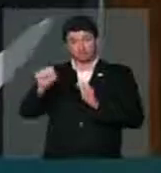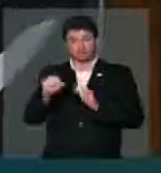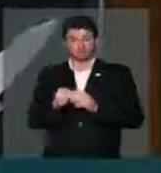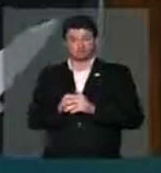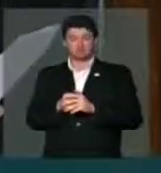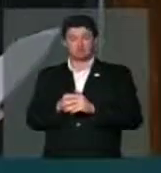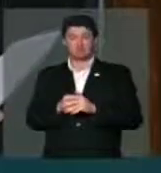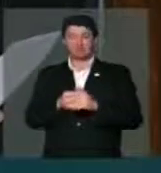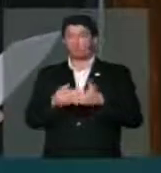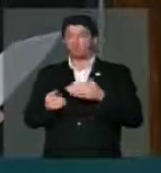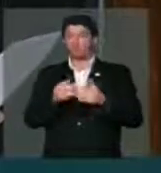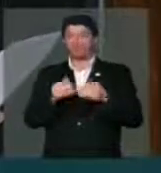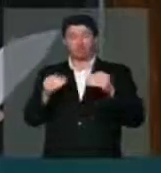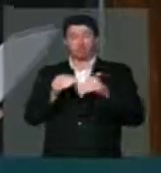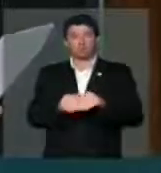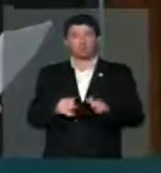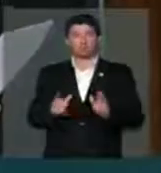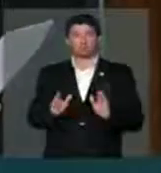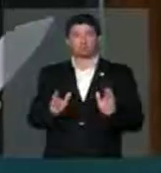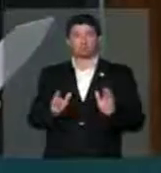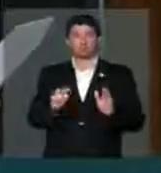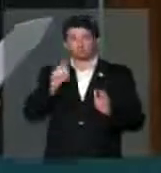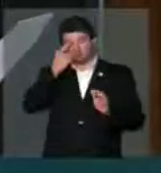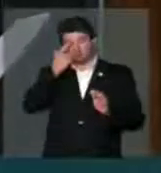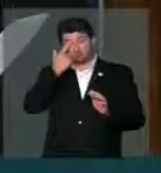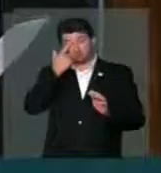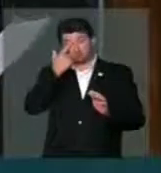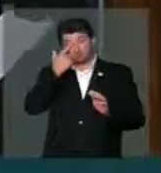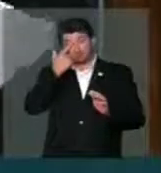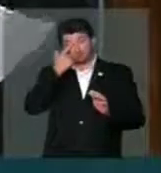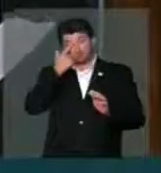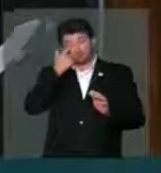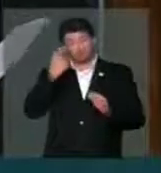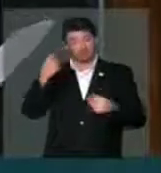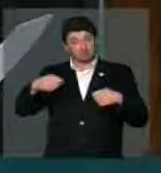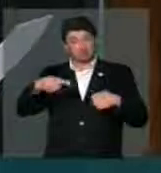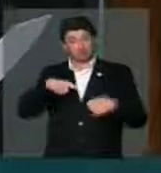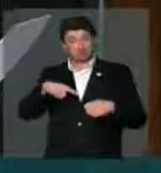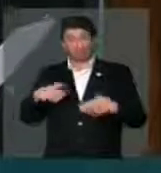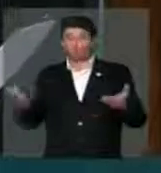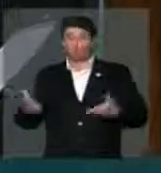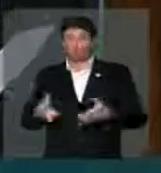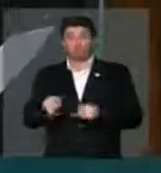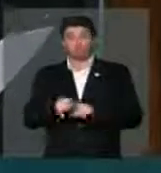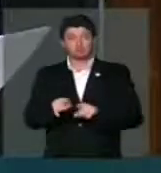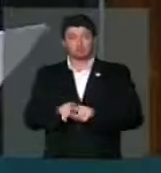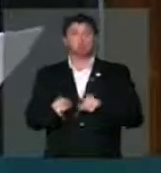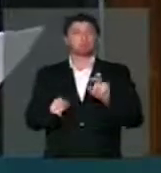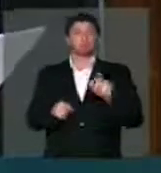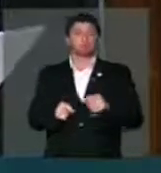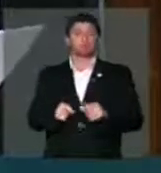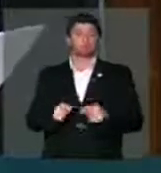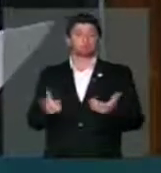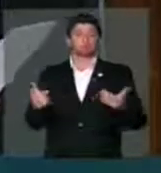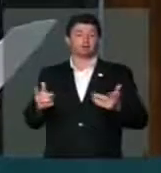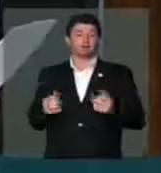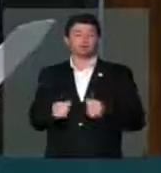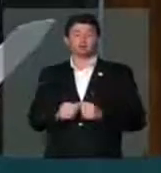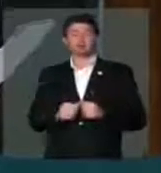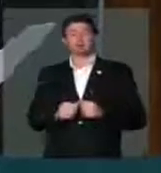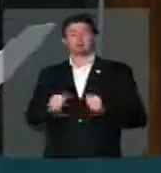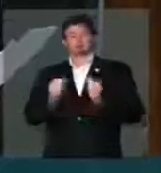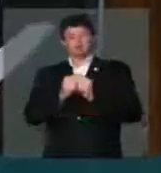qualquer compensação, qualquer laço financeiro para isso. E há necessidade, então, hoje, inclusive, construída junto